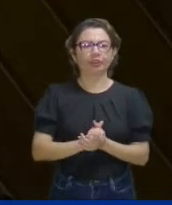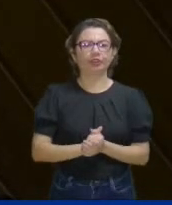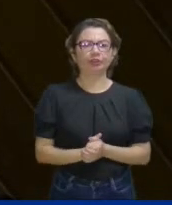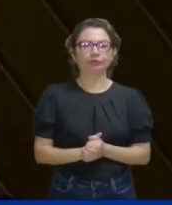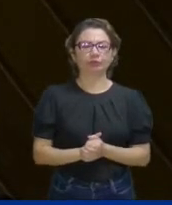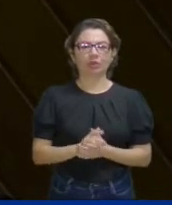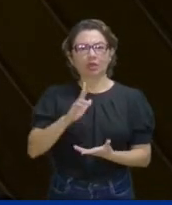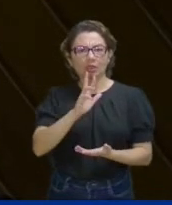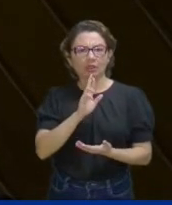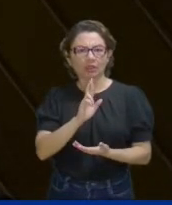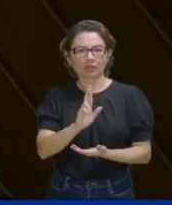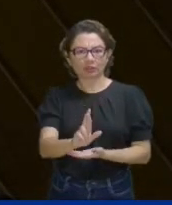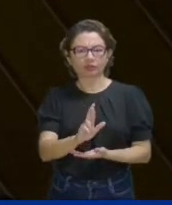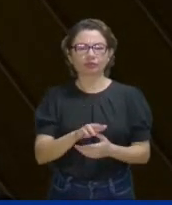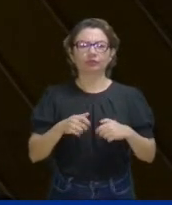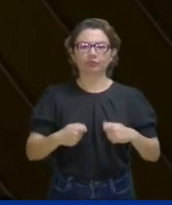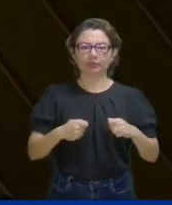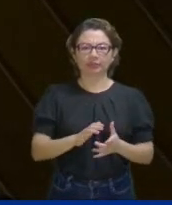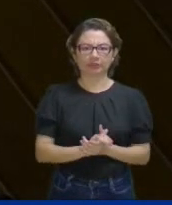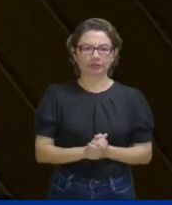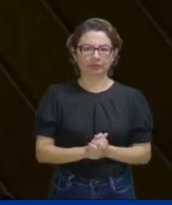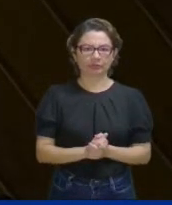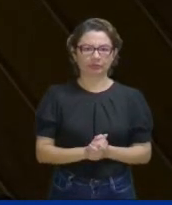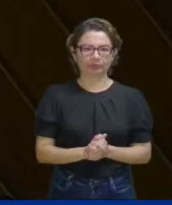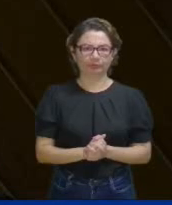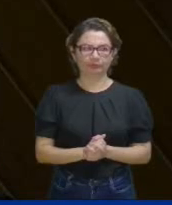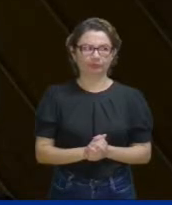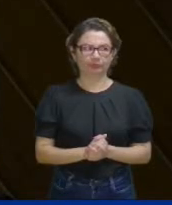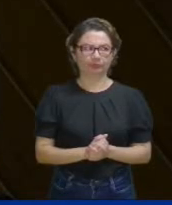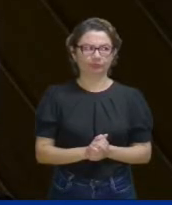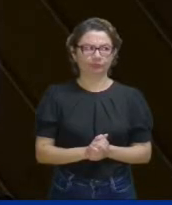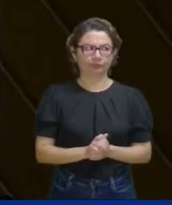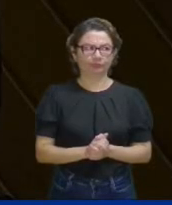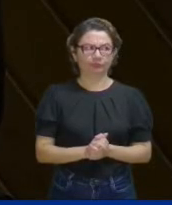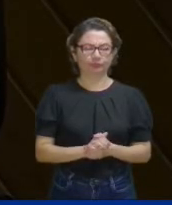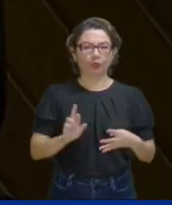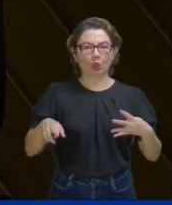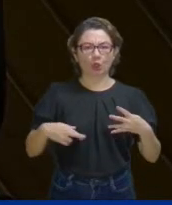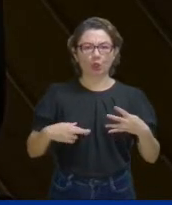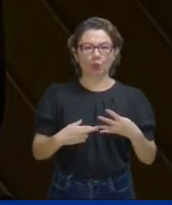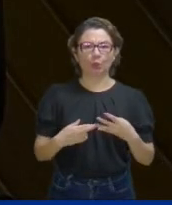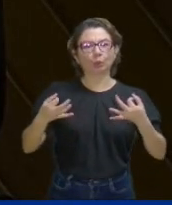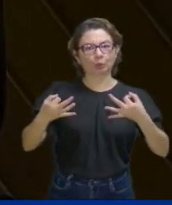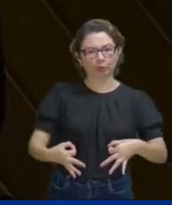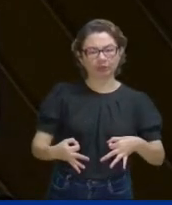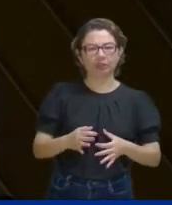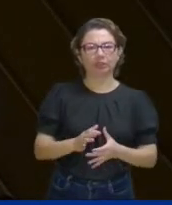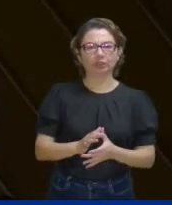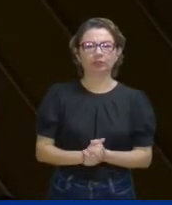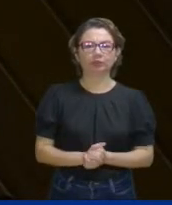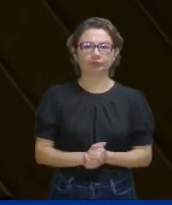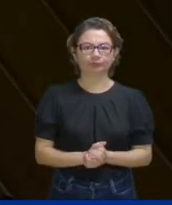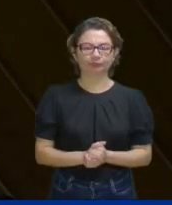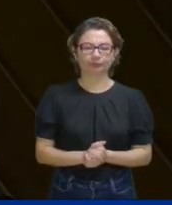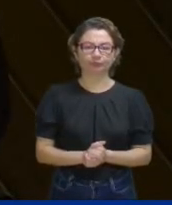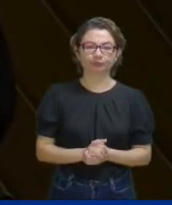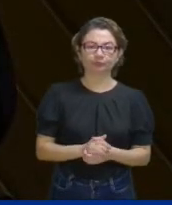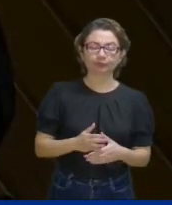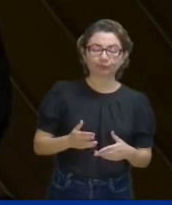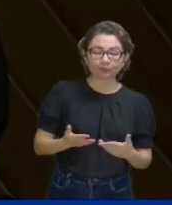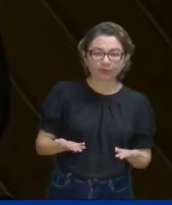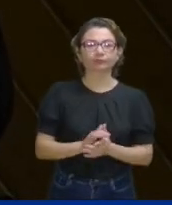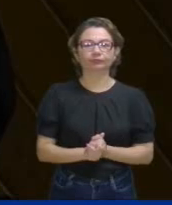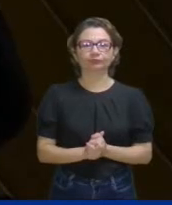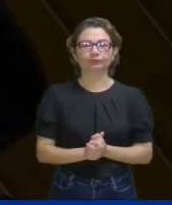da decisão devem ser suscitados por meio da interposição do recurso cabível, dirigido à instância competente. Ante o